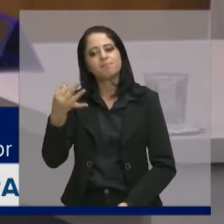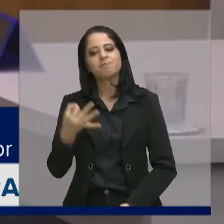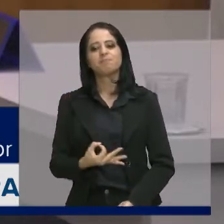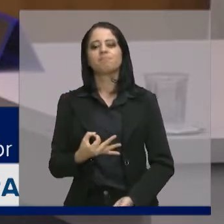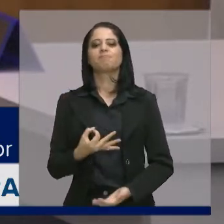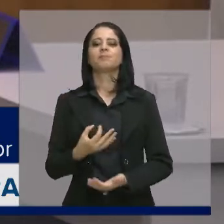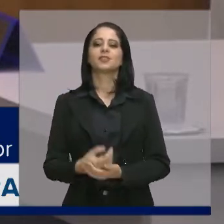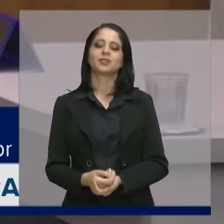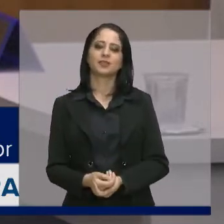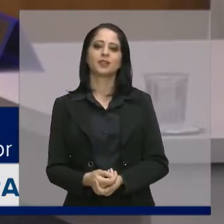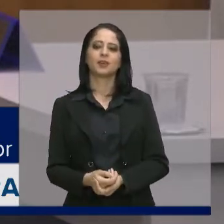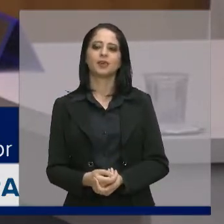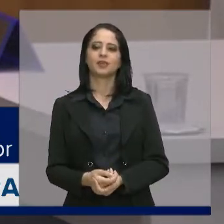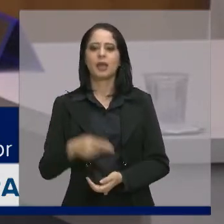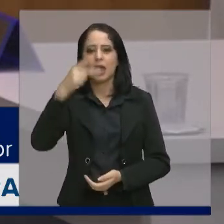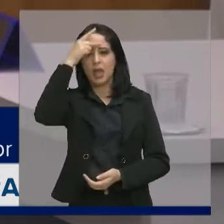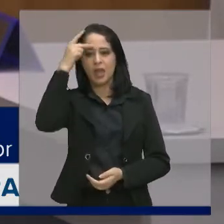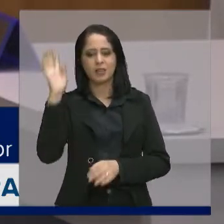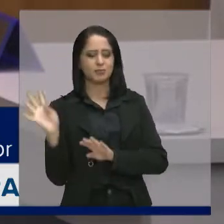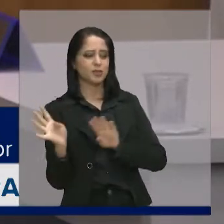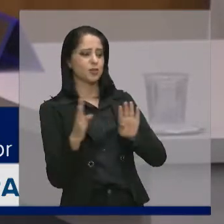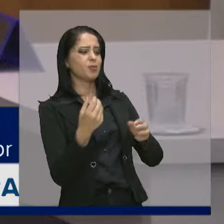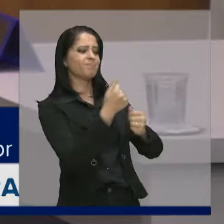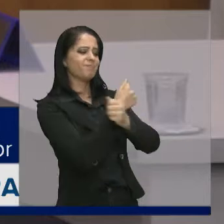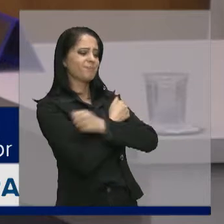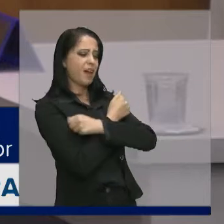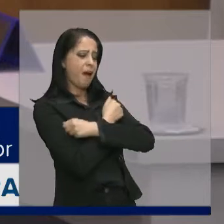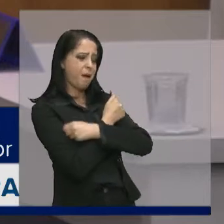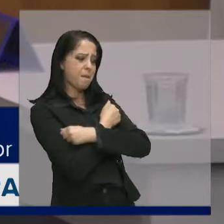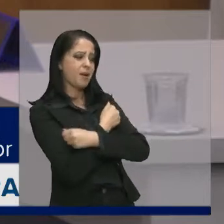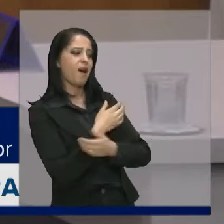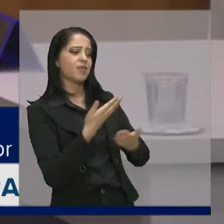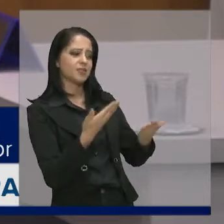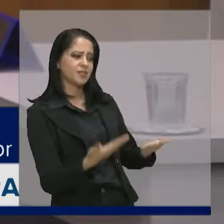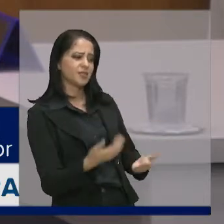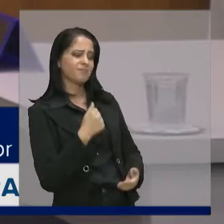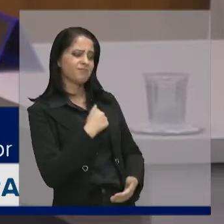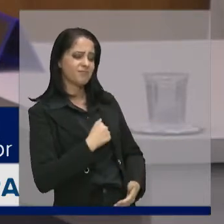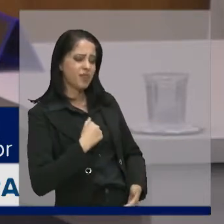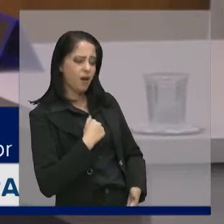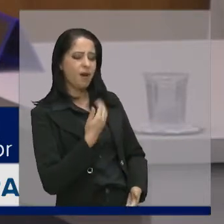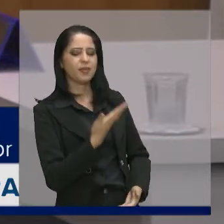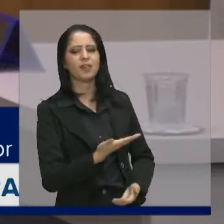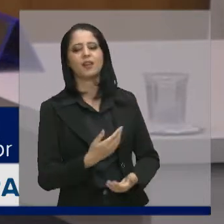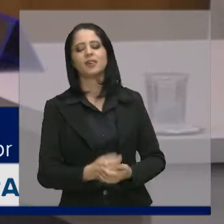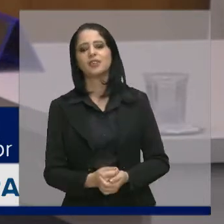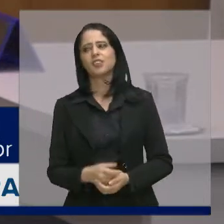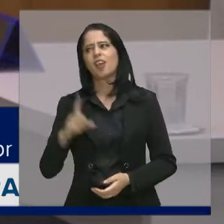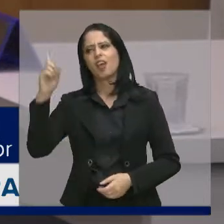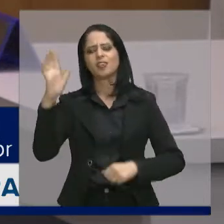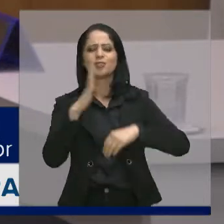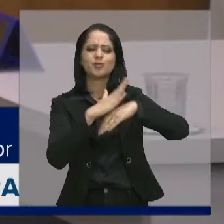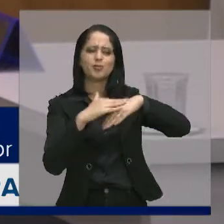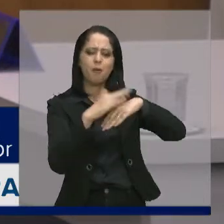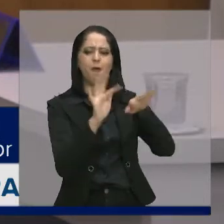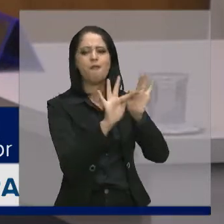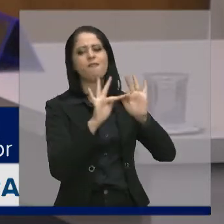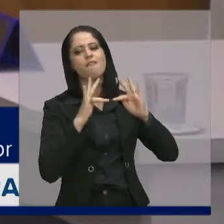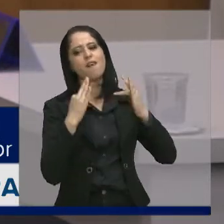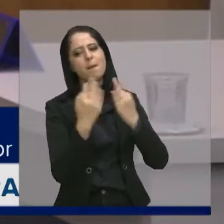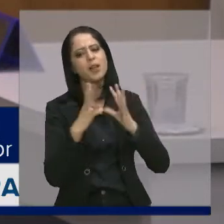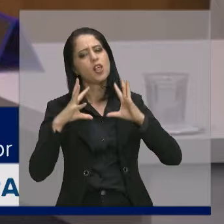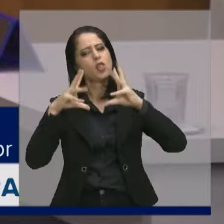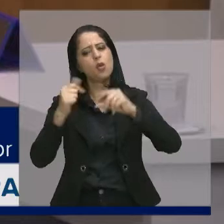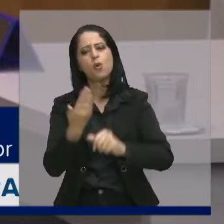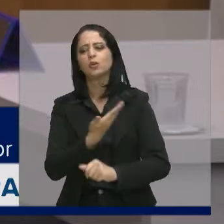eles mandam todos os abraços aí para as famílias, a gente também aqui, e que Deus conforte o coração de todos os